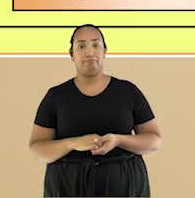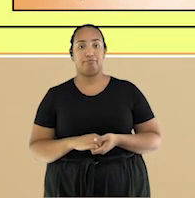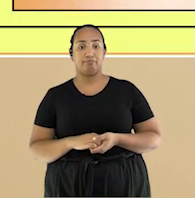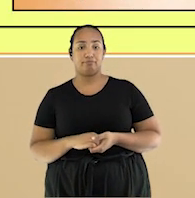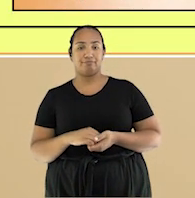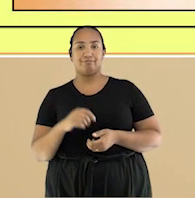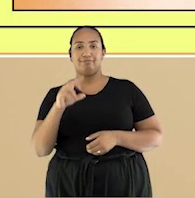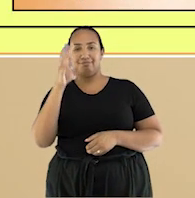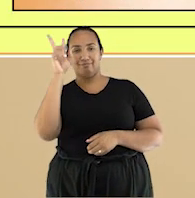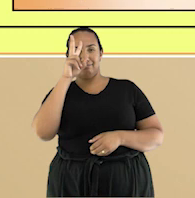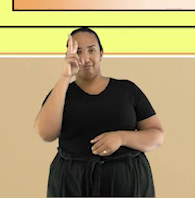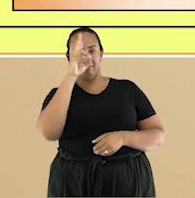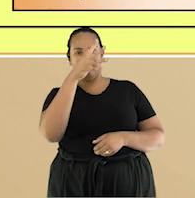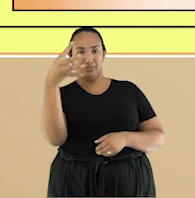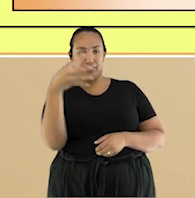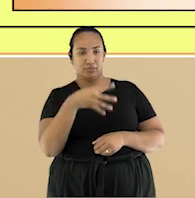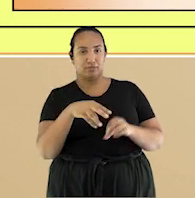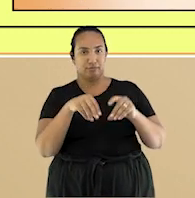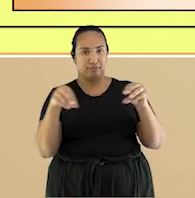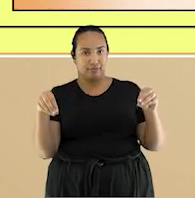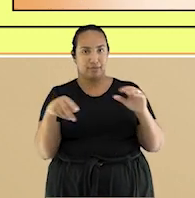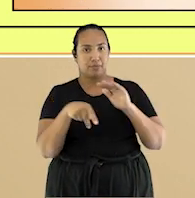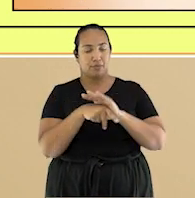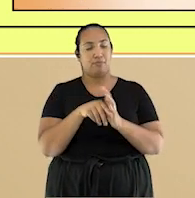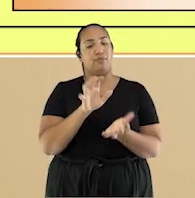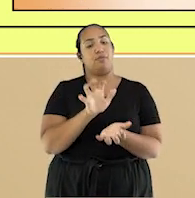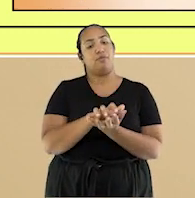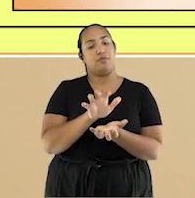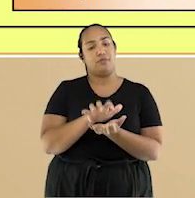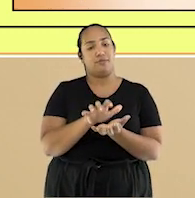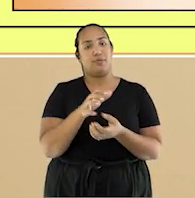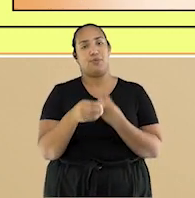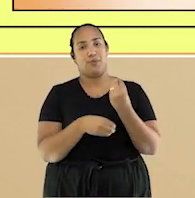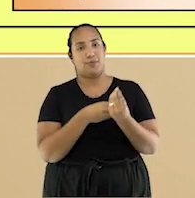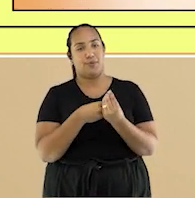né, mostrando como era essa organização ou distribuição